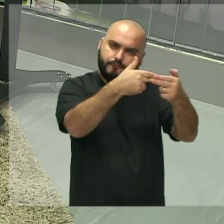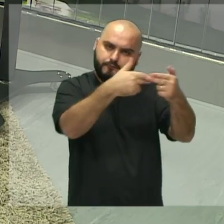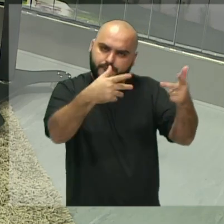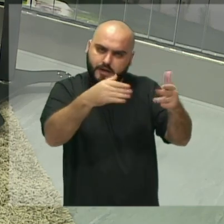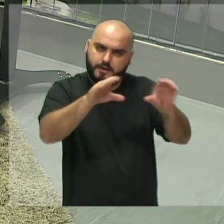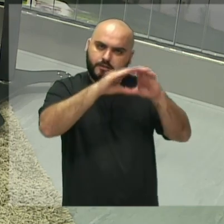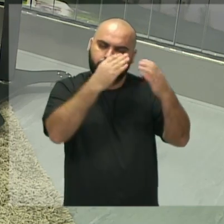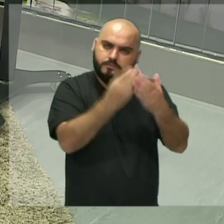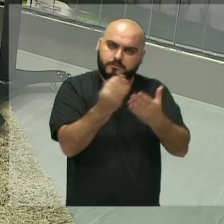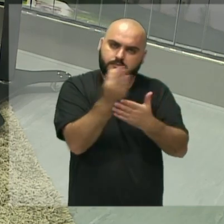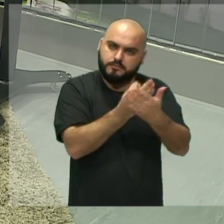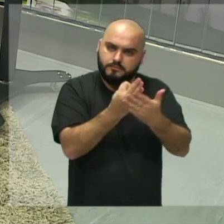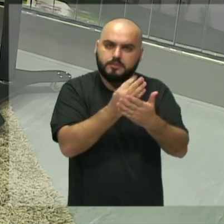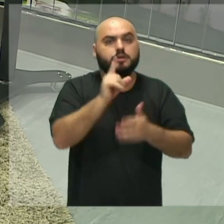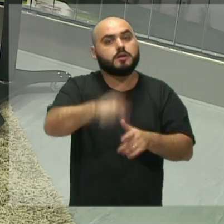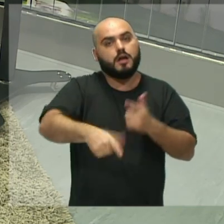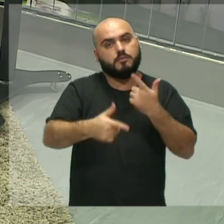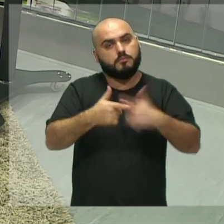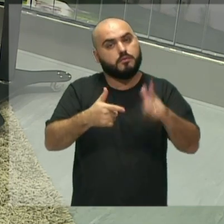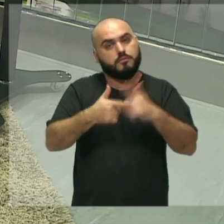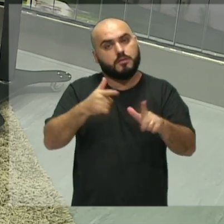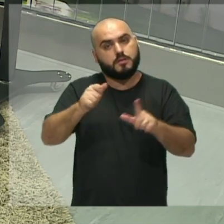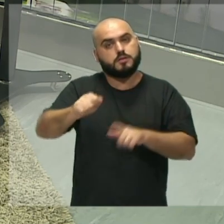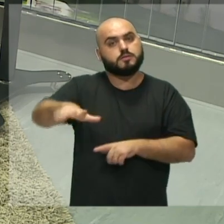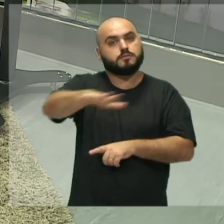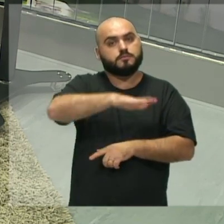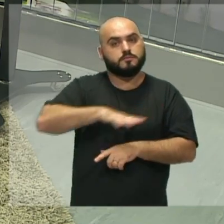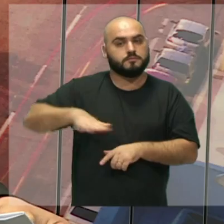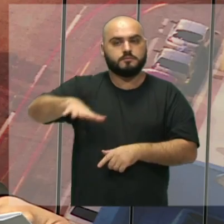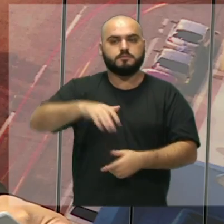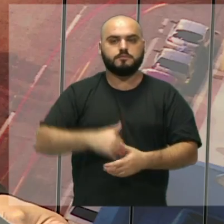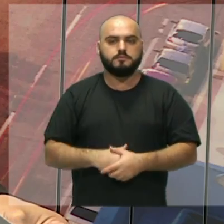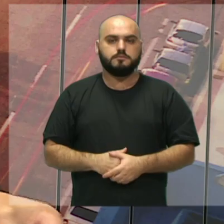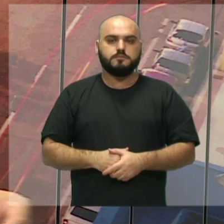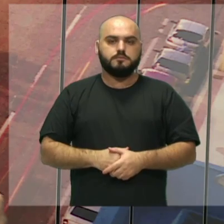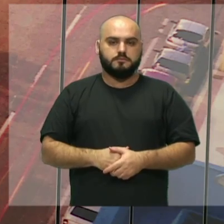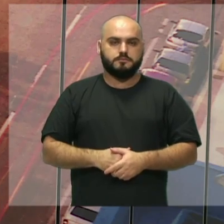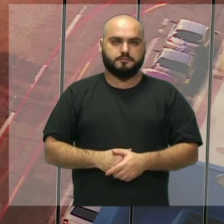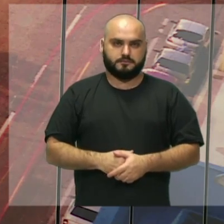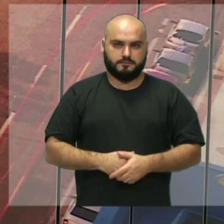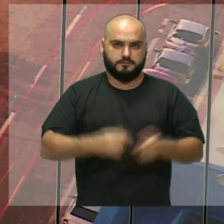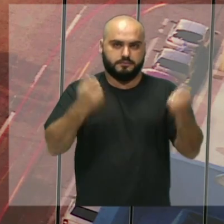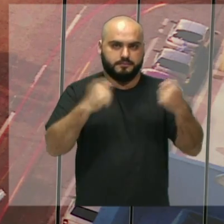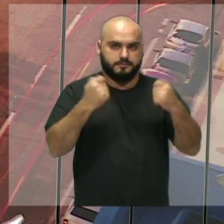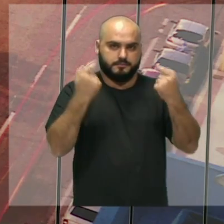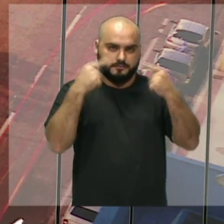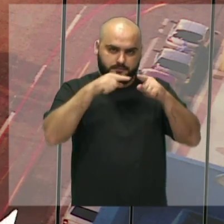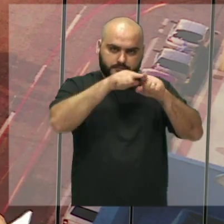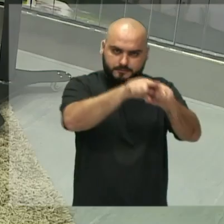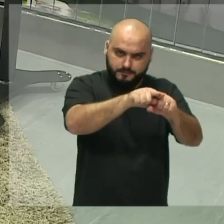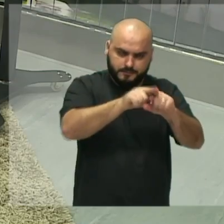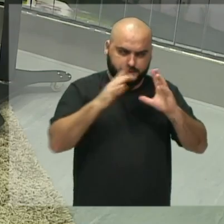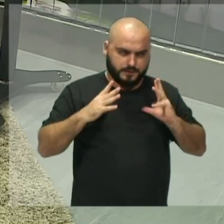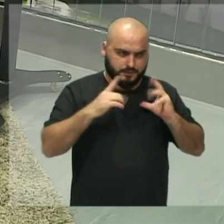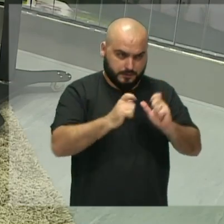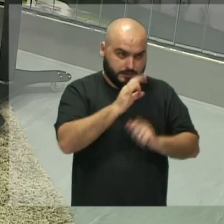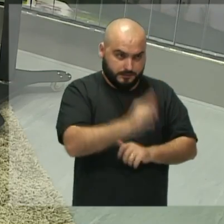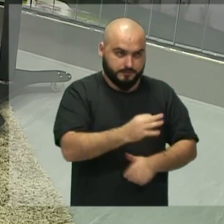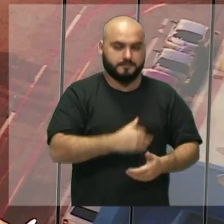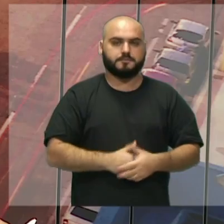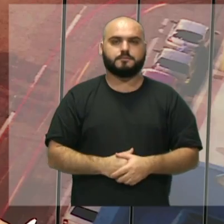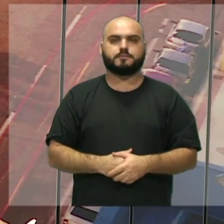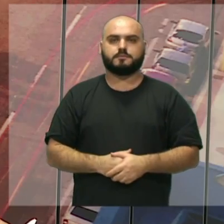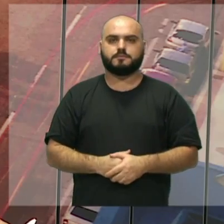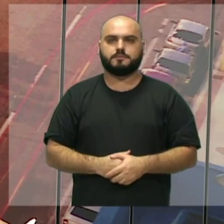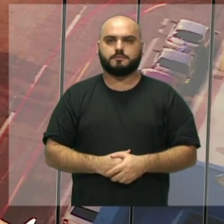realidade, que é um problema de todos nós. Intensificar as parcerias, então, é isso, né, vereador? Bom, nós vamos